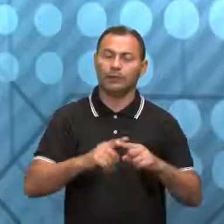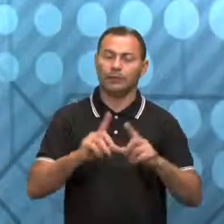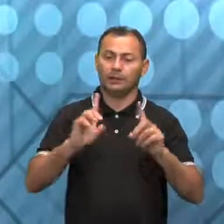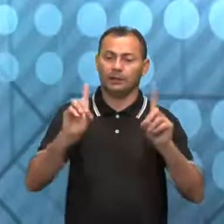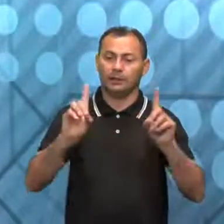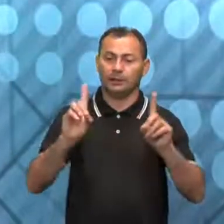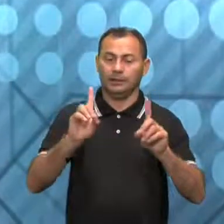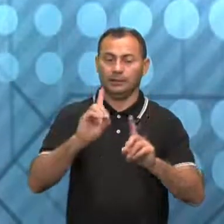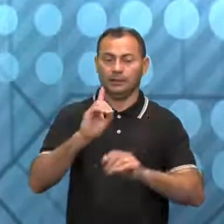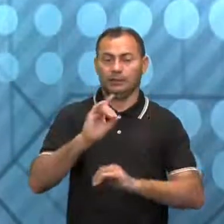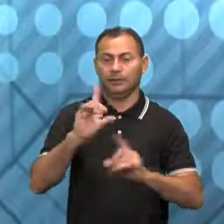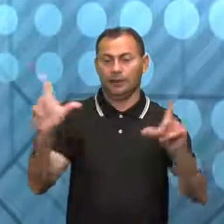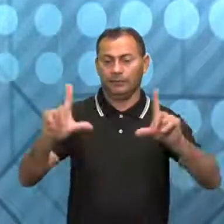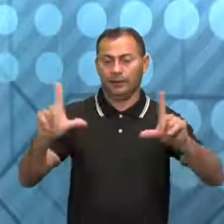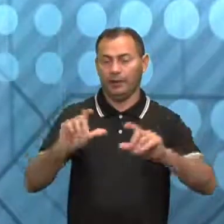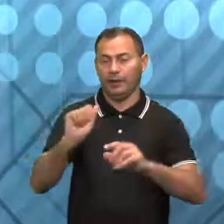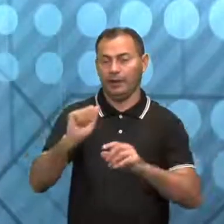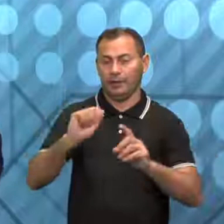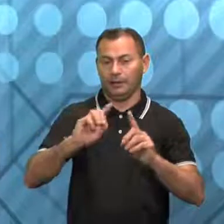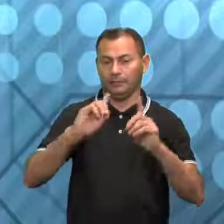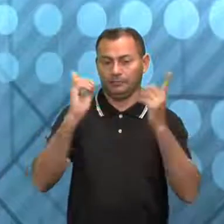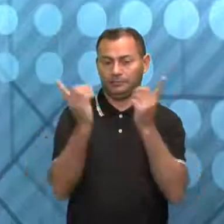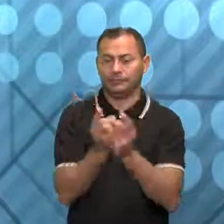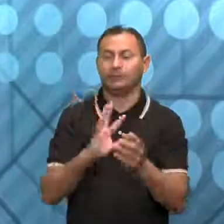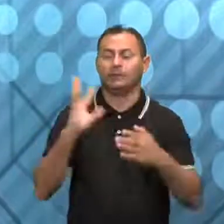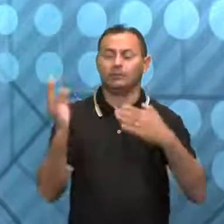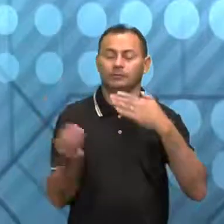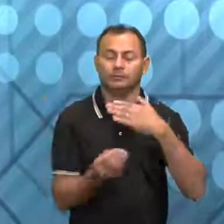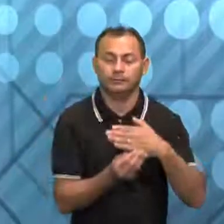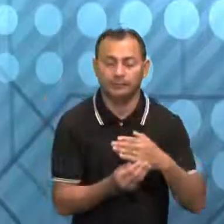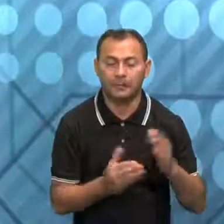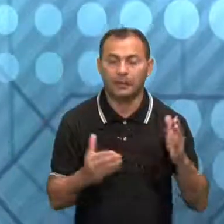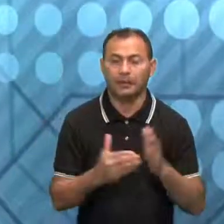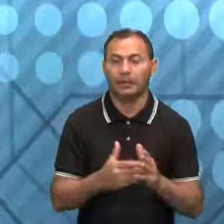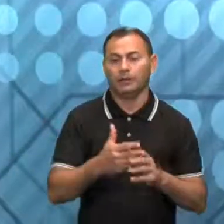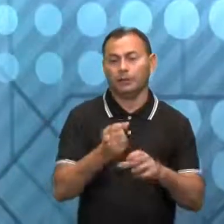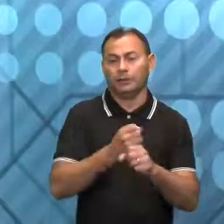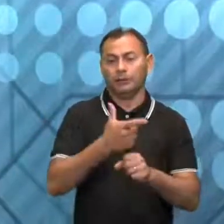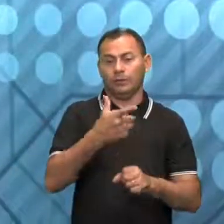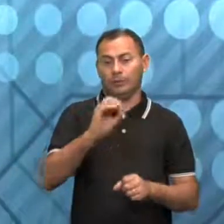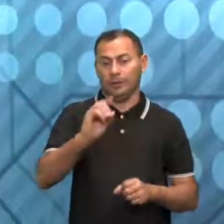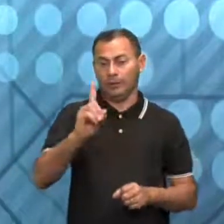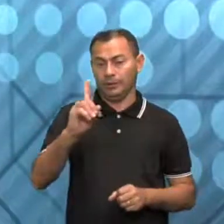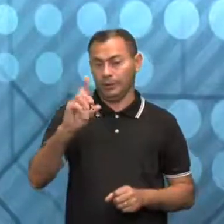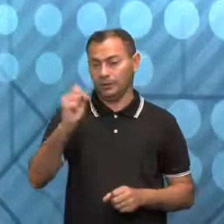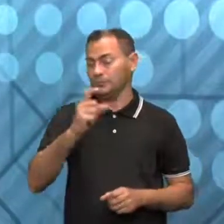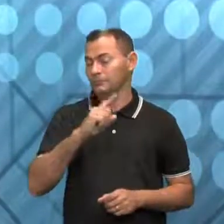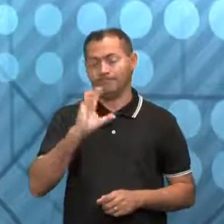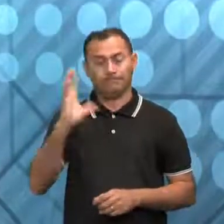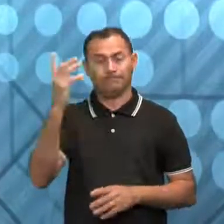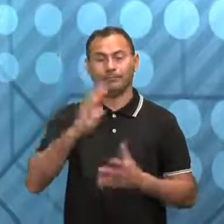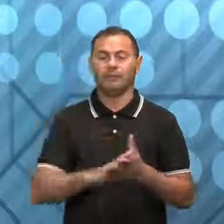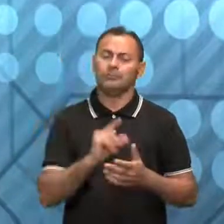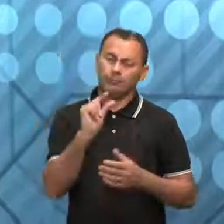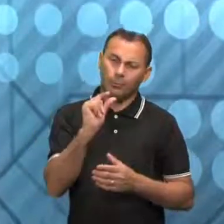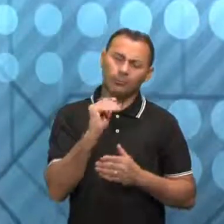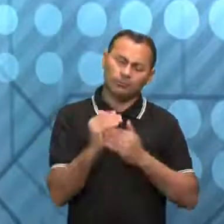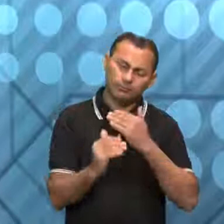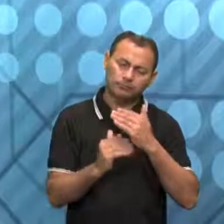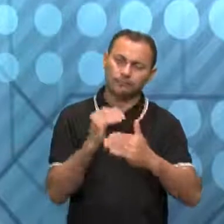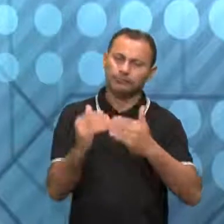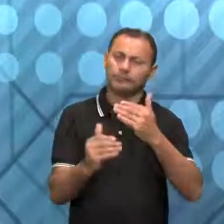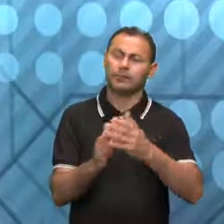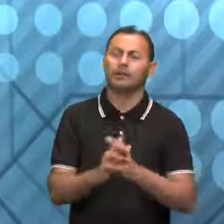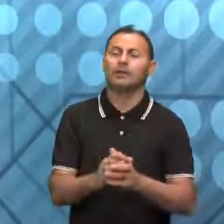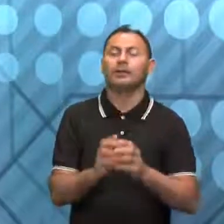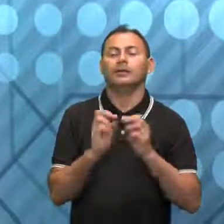sendo implementada, já era para ter sido completamente implementada até 2018, mas isso não aconteceu, isso está acontecendo aos poucos ainda. E